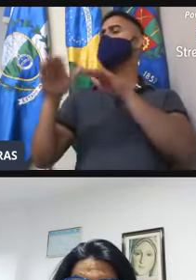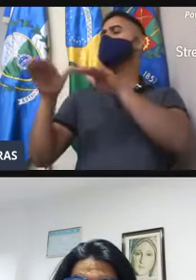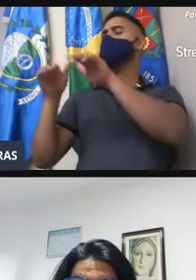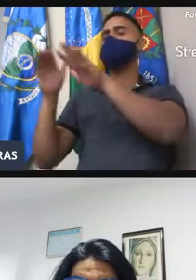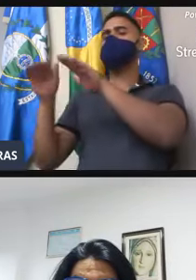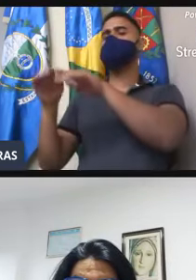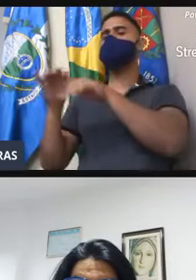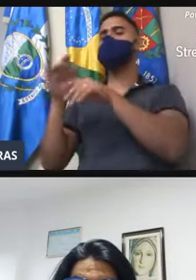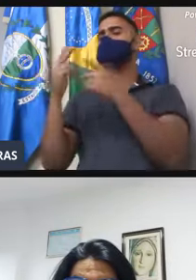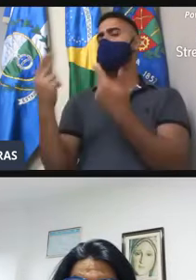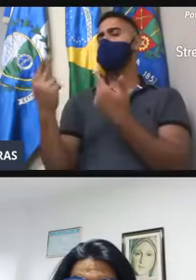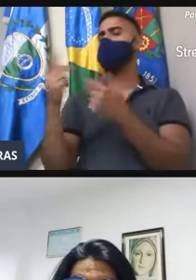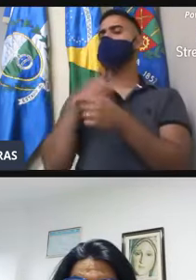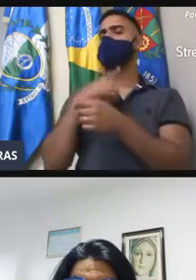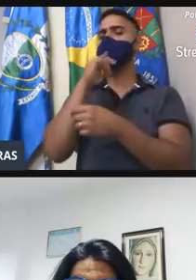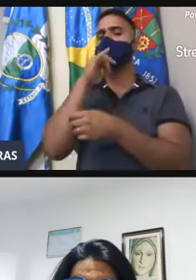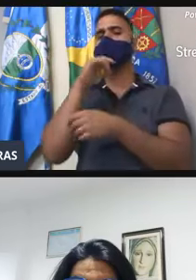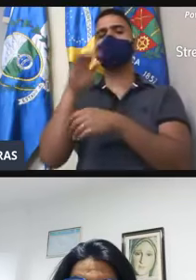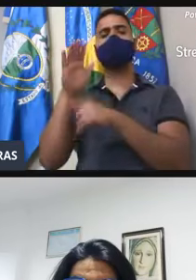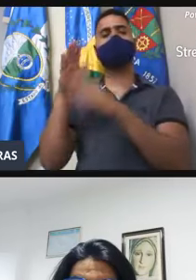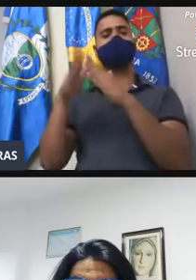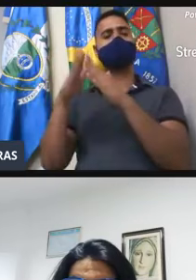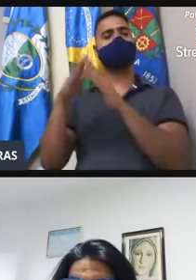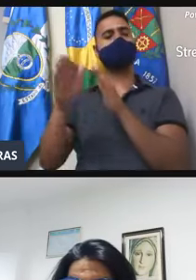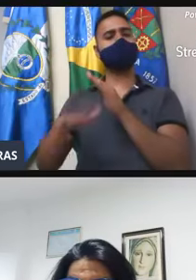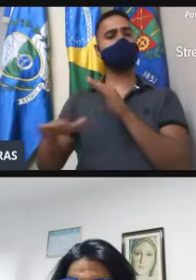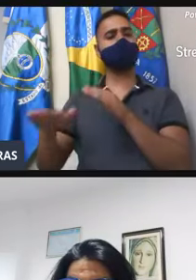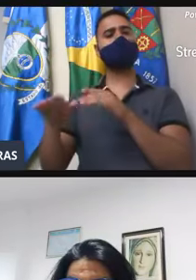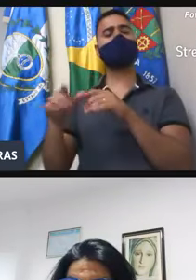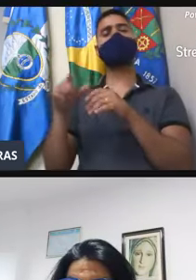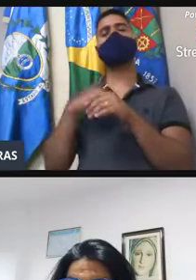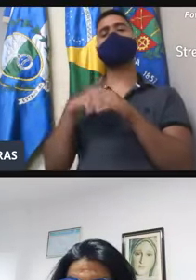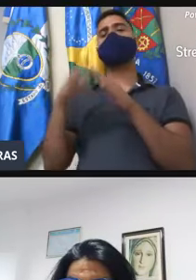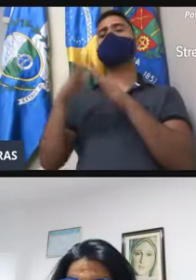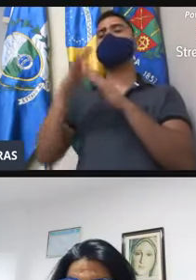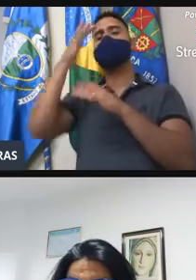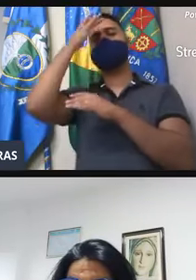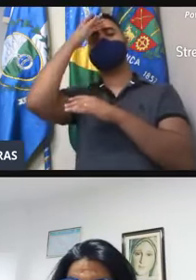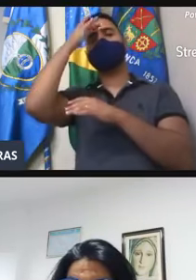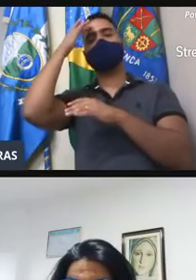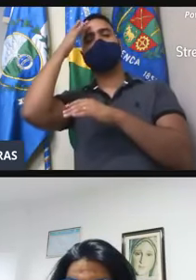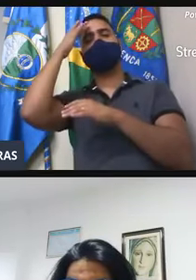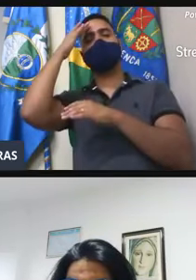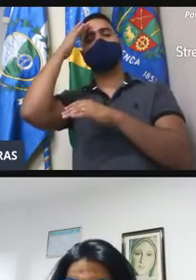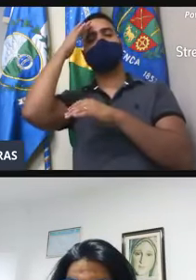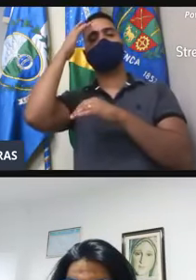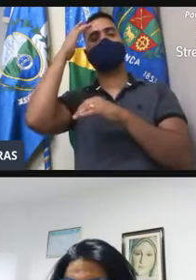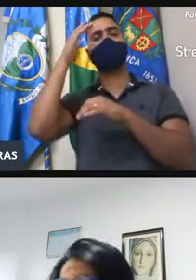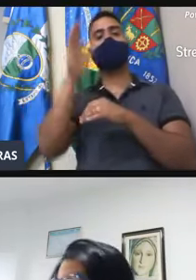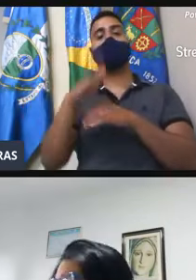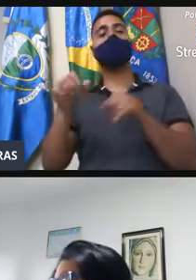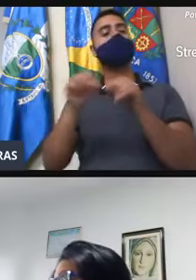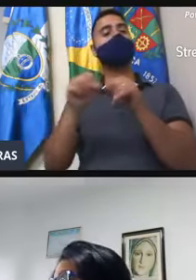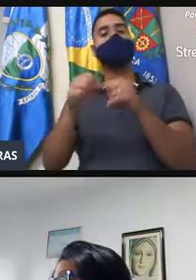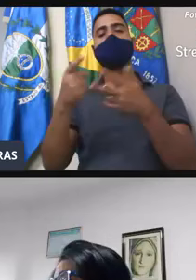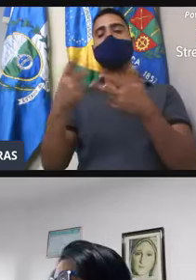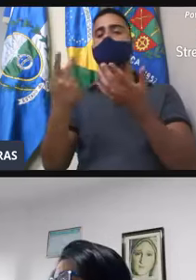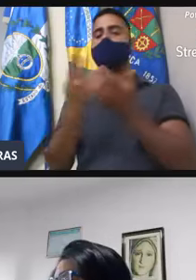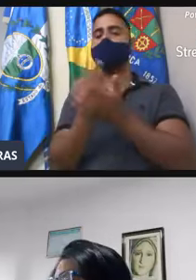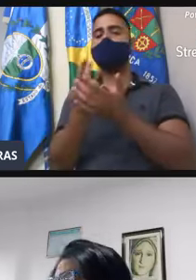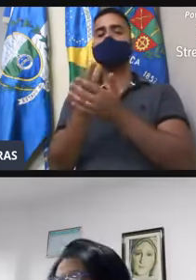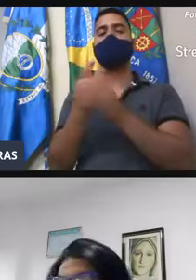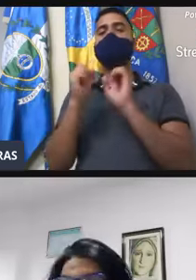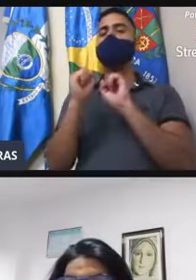do menor, como tem uma casa de acolhida do infrator, do menor infrator, a gente também possa